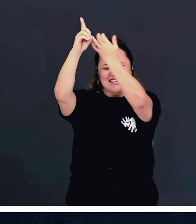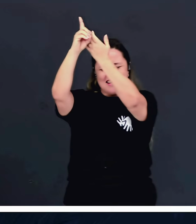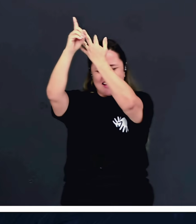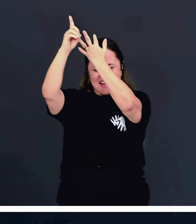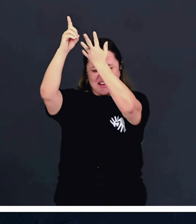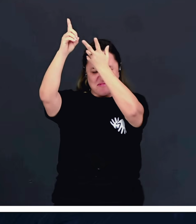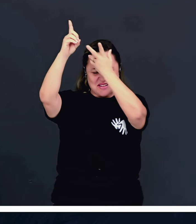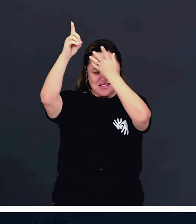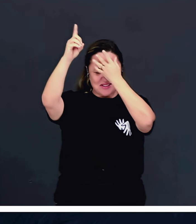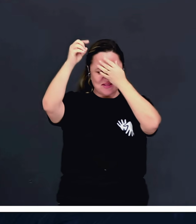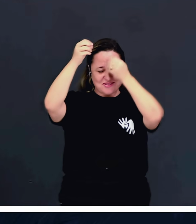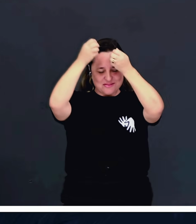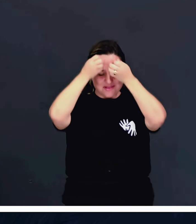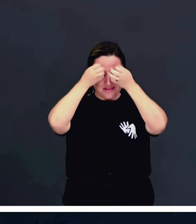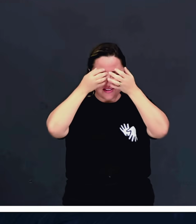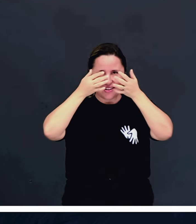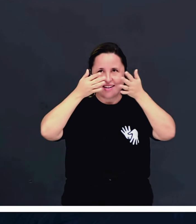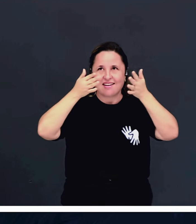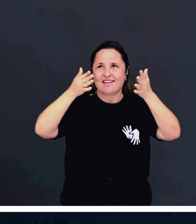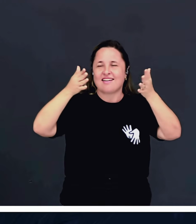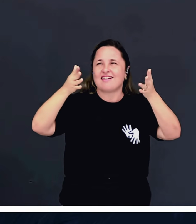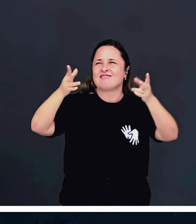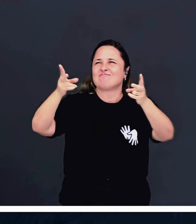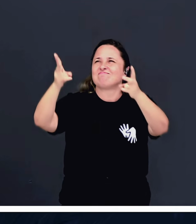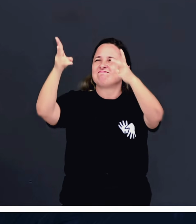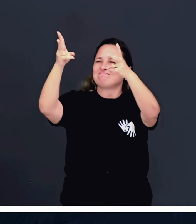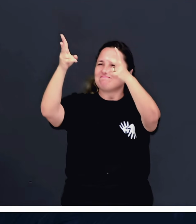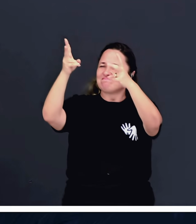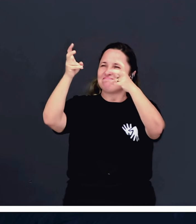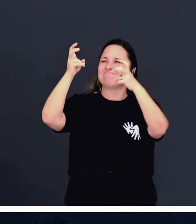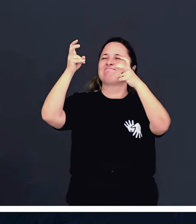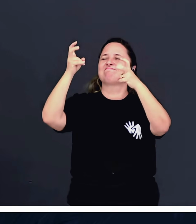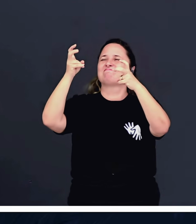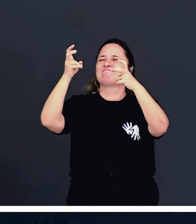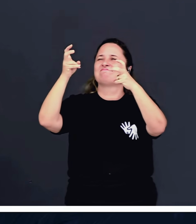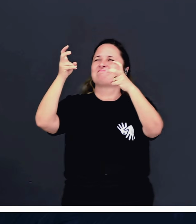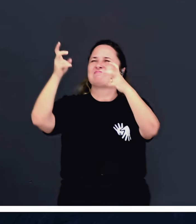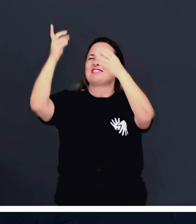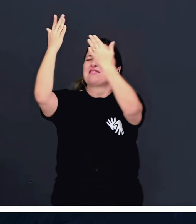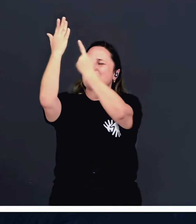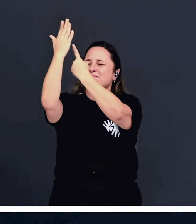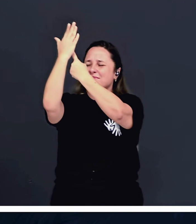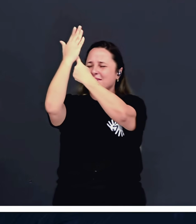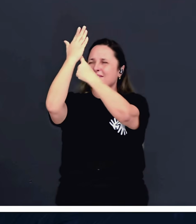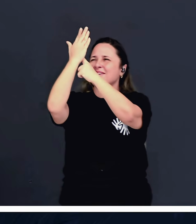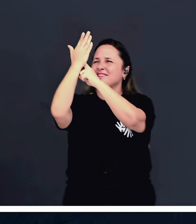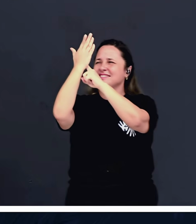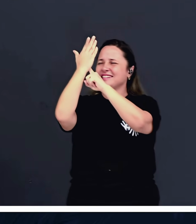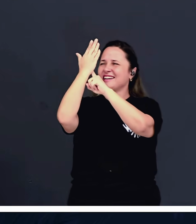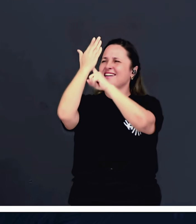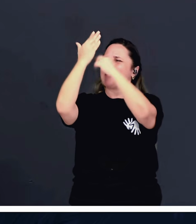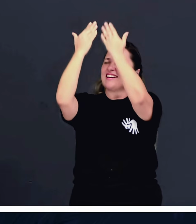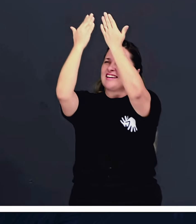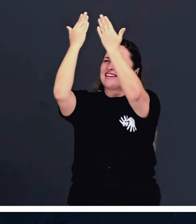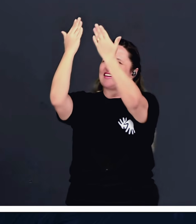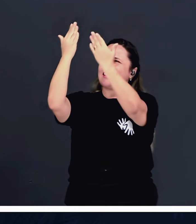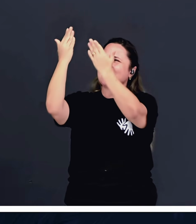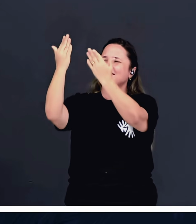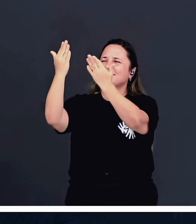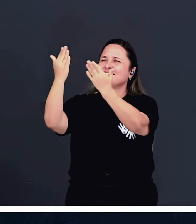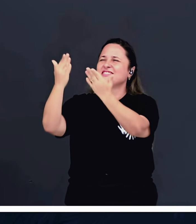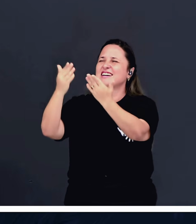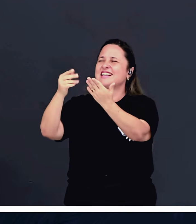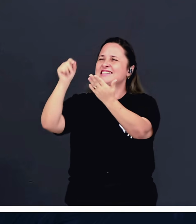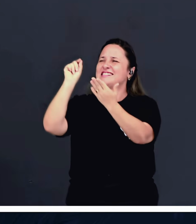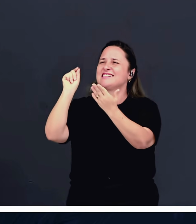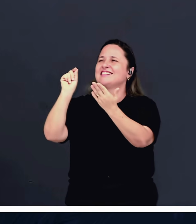inigualável. Abre os meus olhos, Senhor. Mostra quem